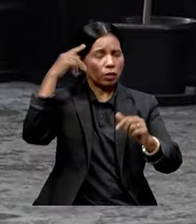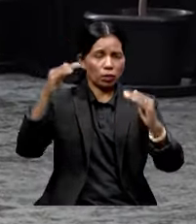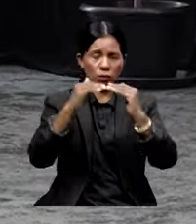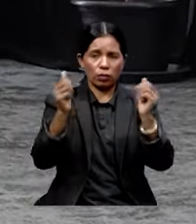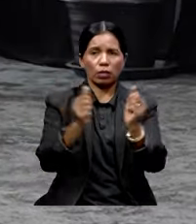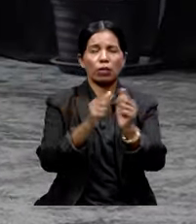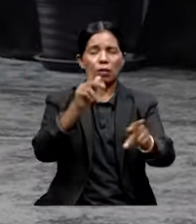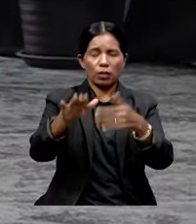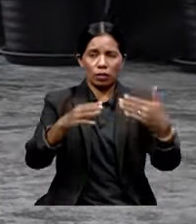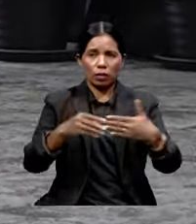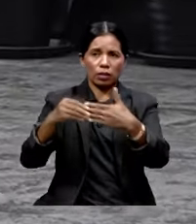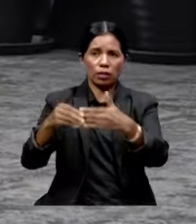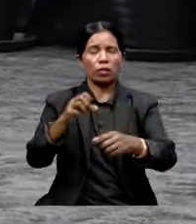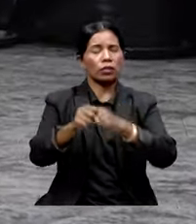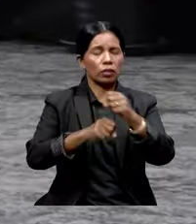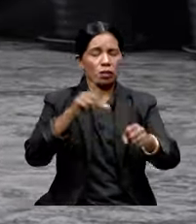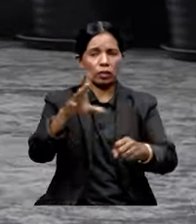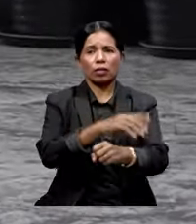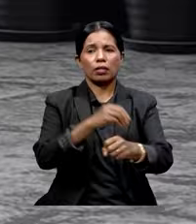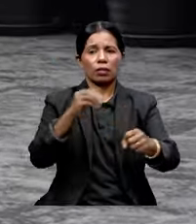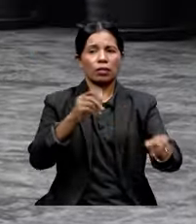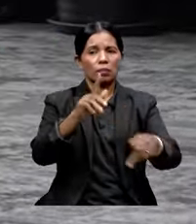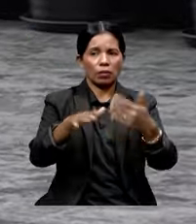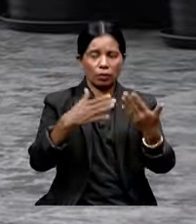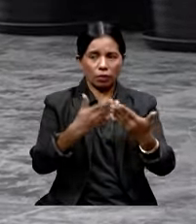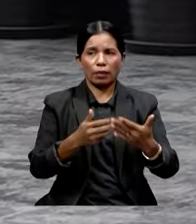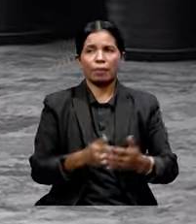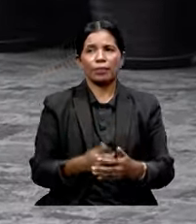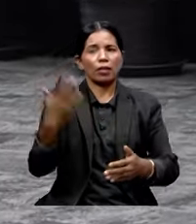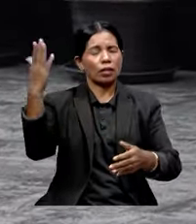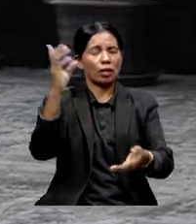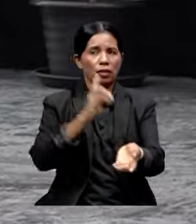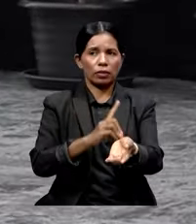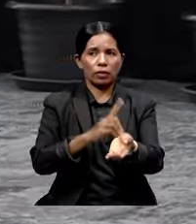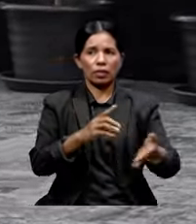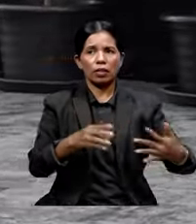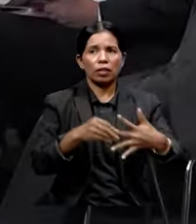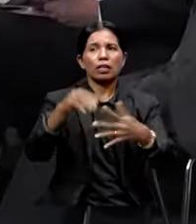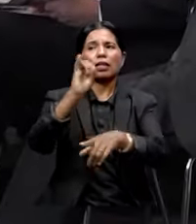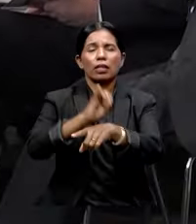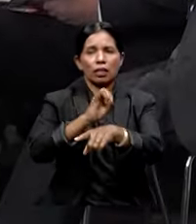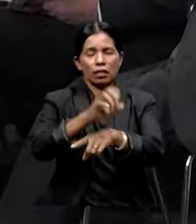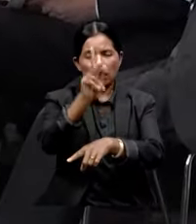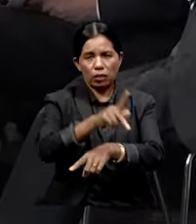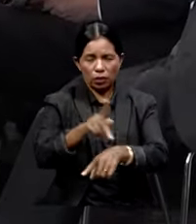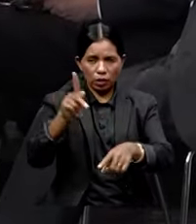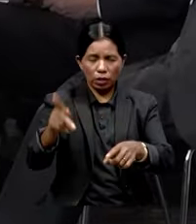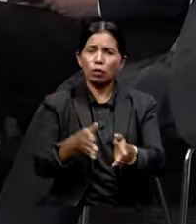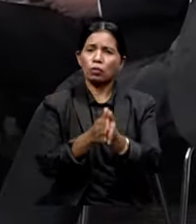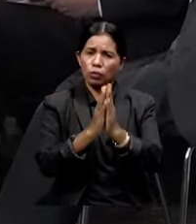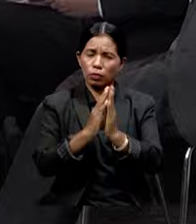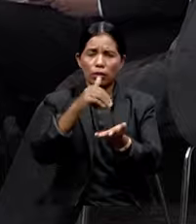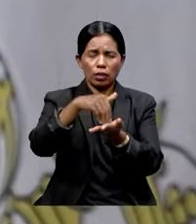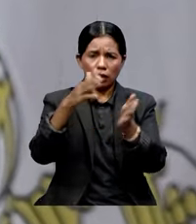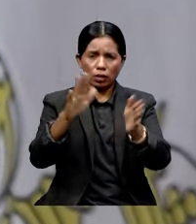de Papua Nova Guiné, sociedade civil, no corpo diplomático. E ainda é discurso, líder máximo da Igreja Católica Romana, russo do Estado de Papua